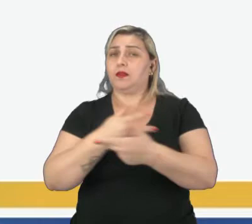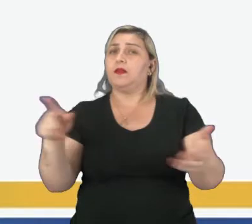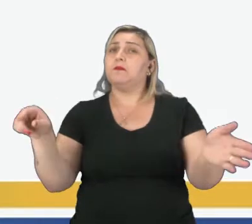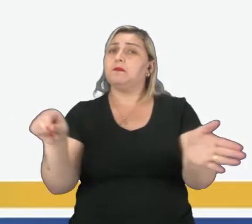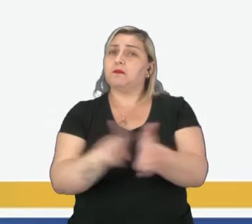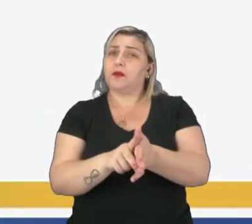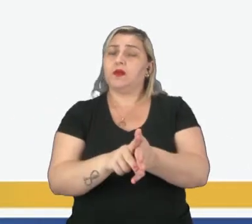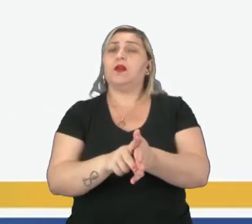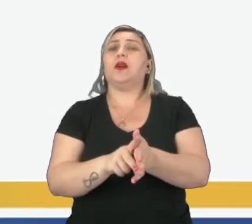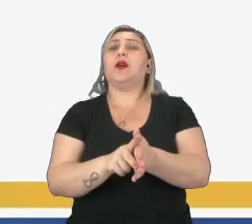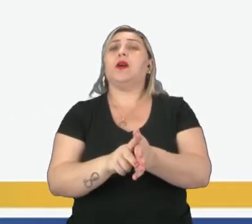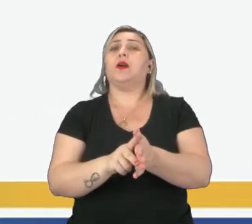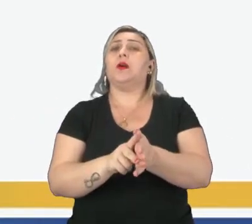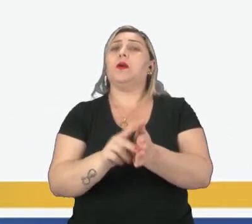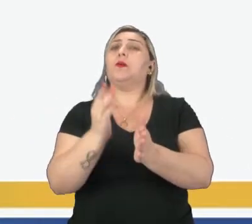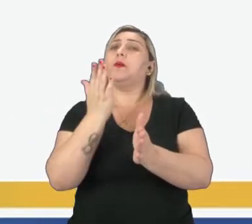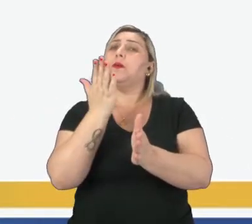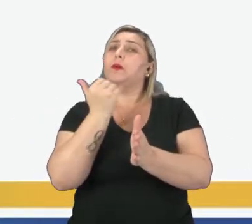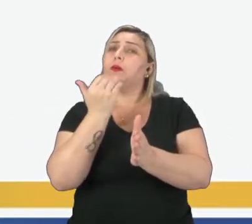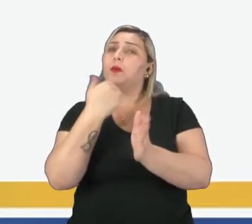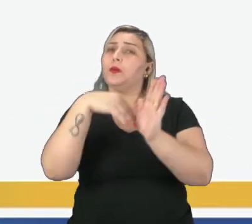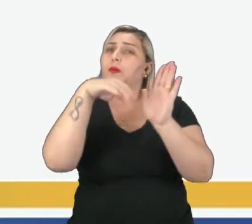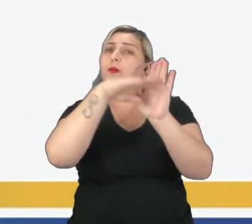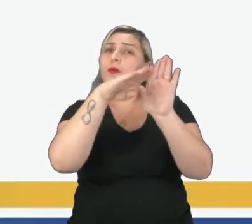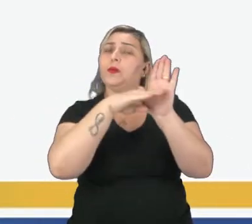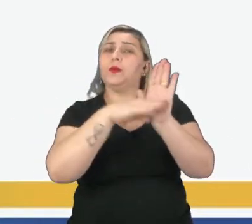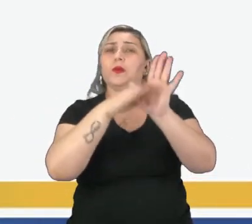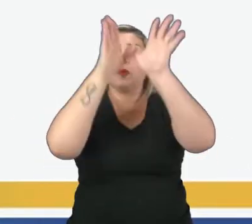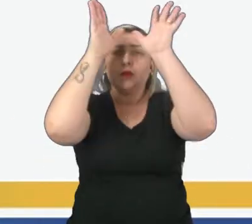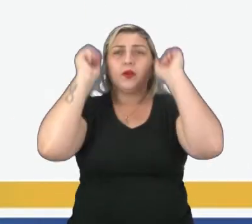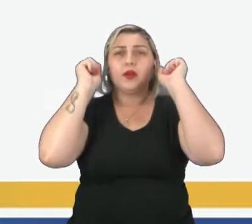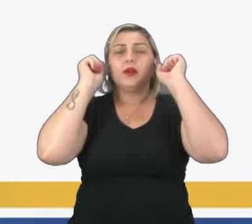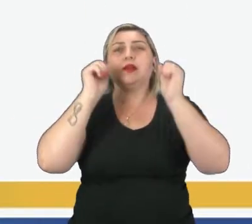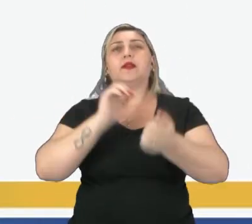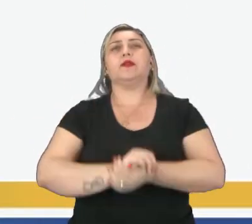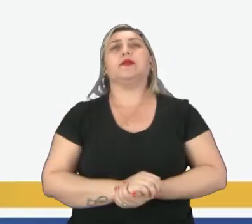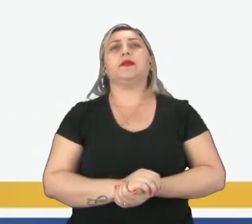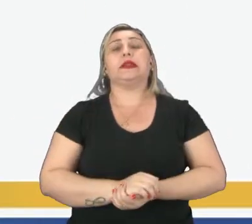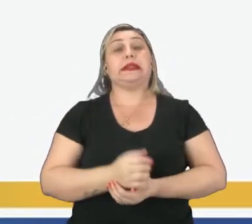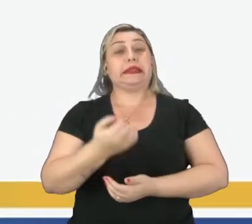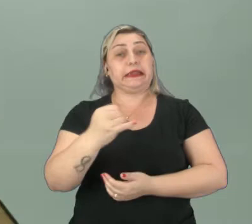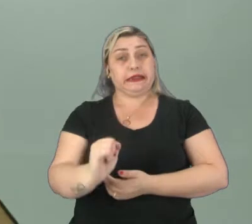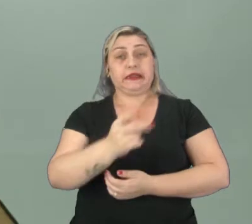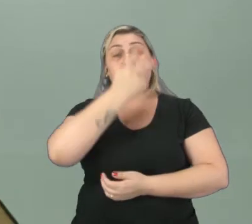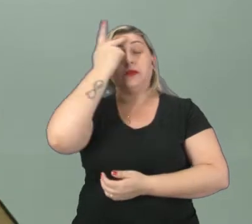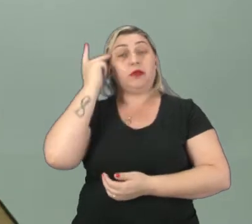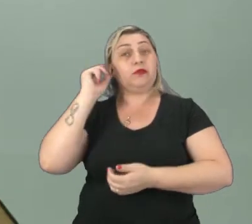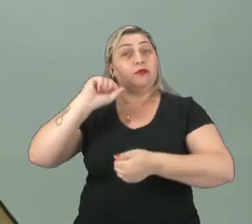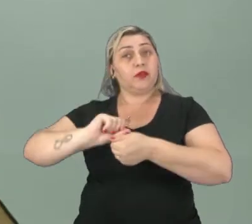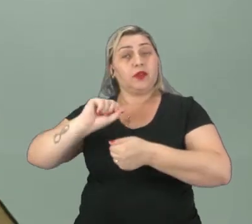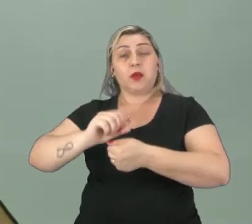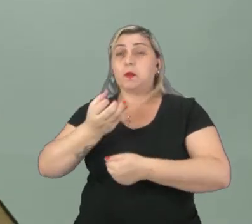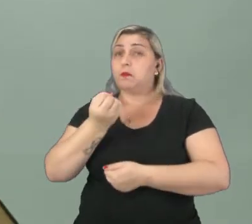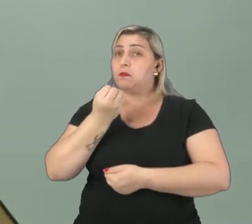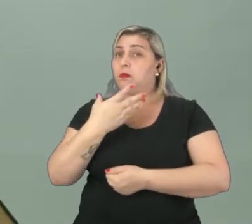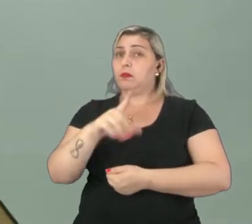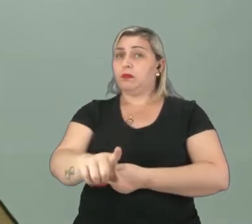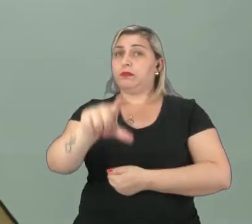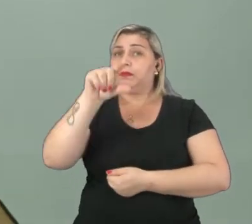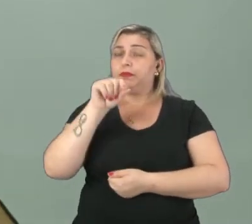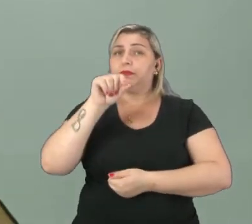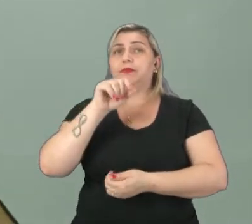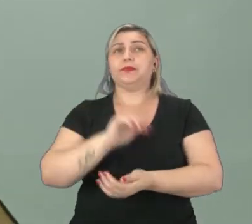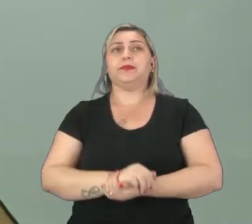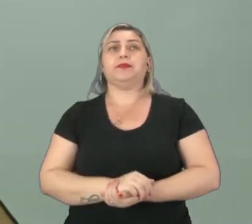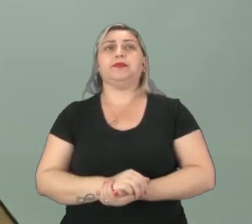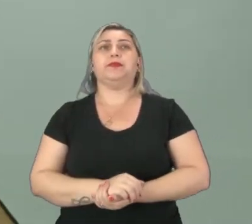Alimentos que fazem parte da culinária acriana. Vamos descobrir agora se os acrianos fazem boas escolhas. Vamos